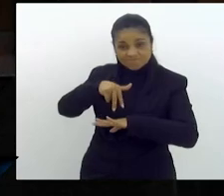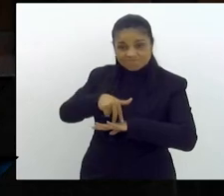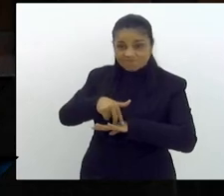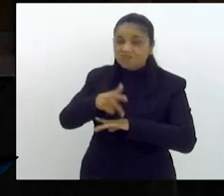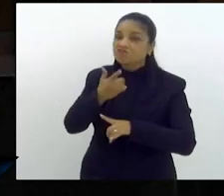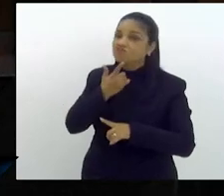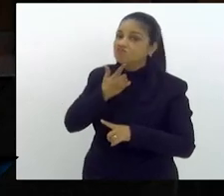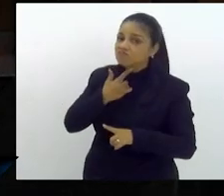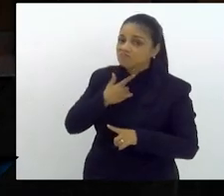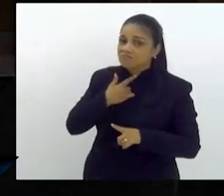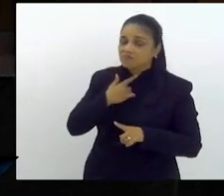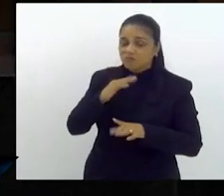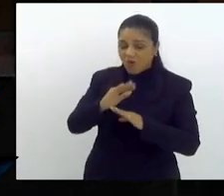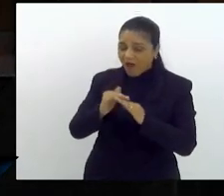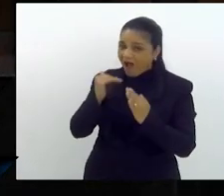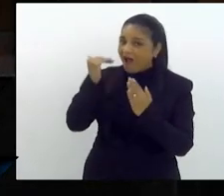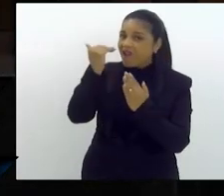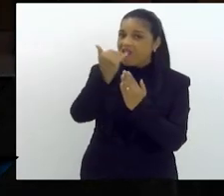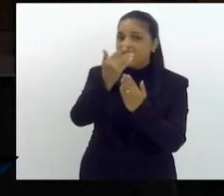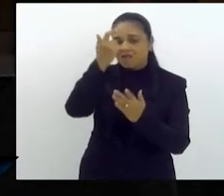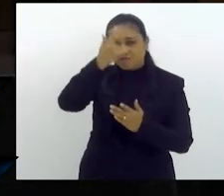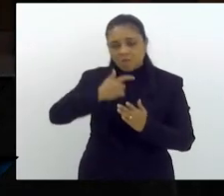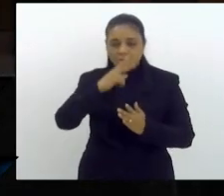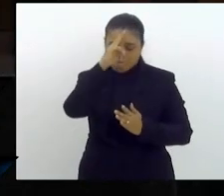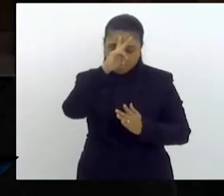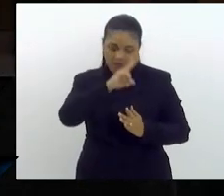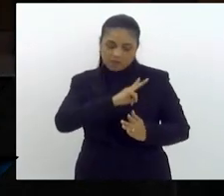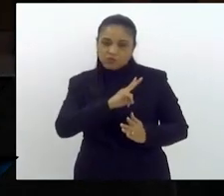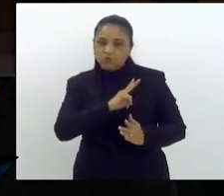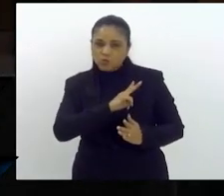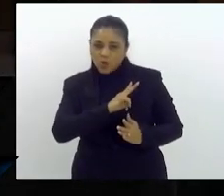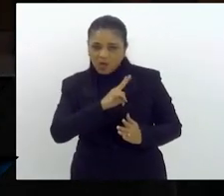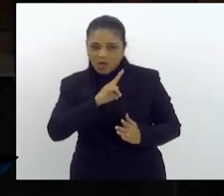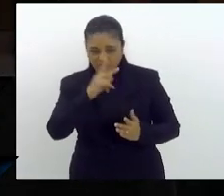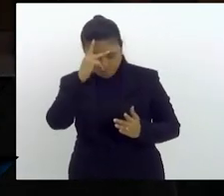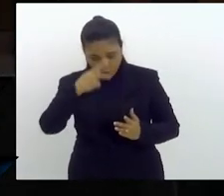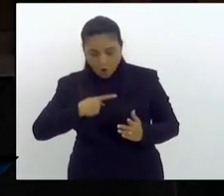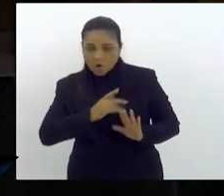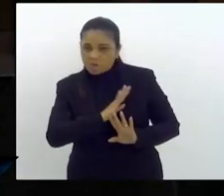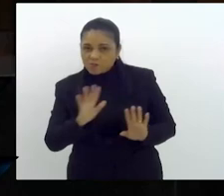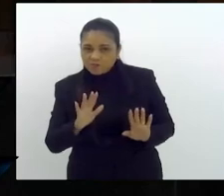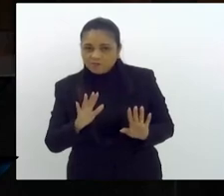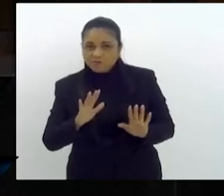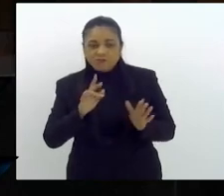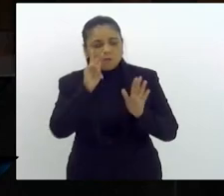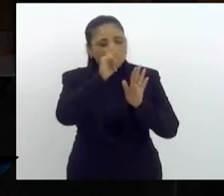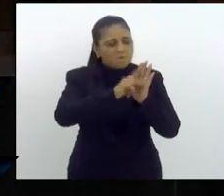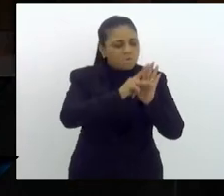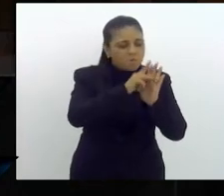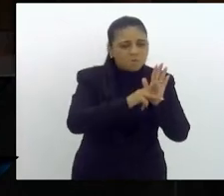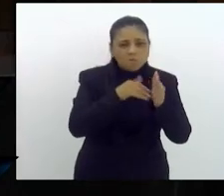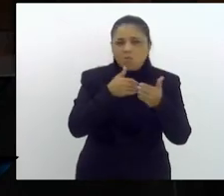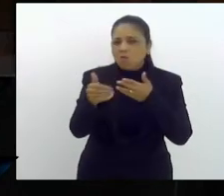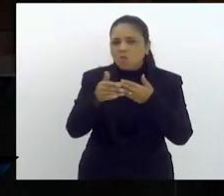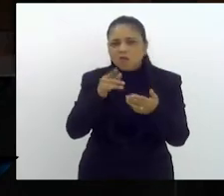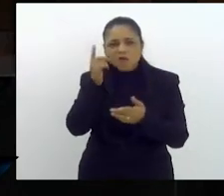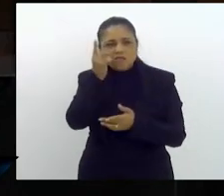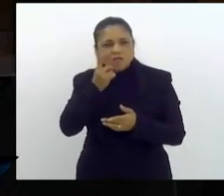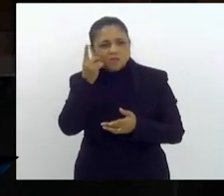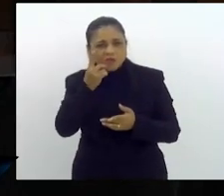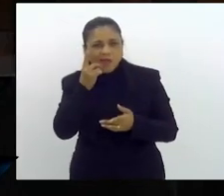qualquer desejo pessoal então qualquer projeto de qualquer Deputado de qualquer